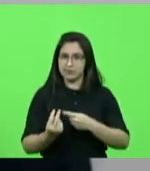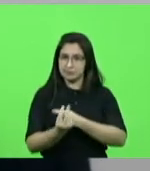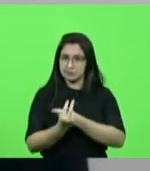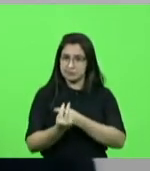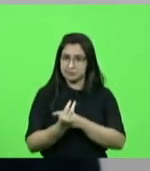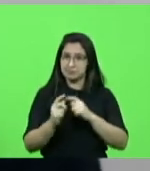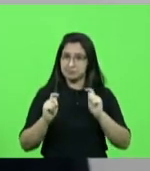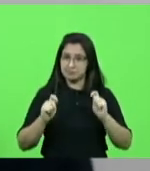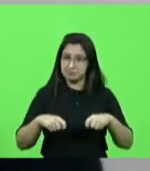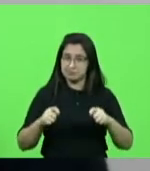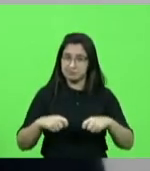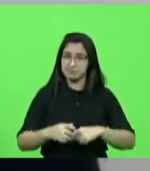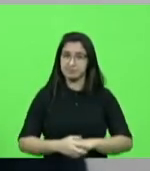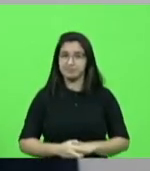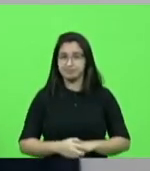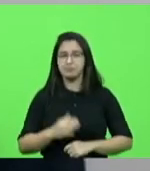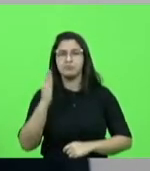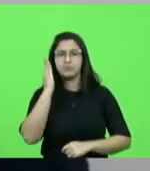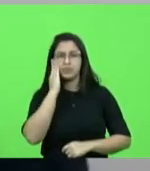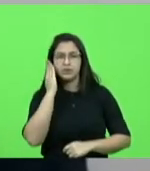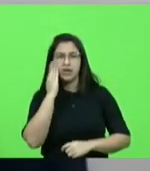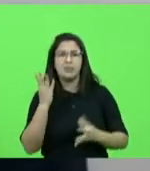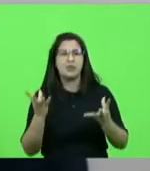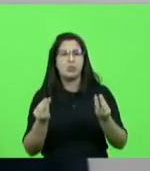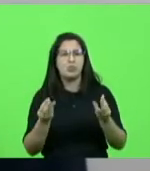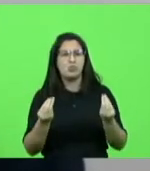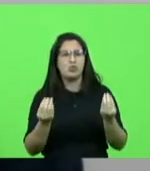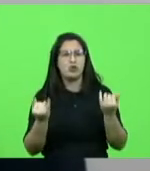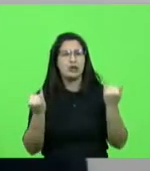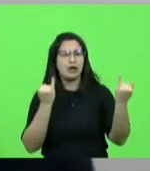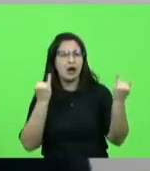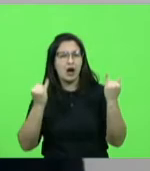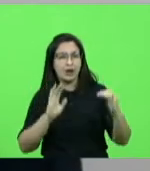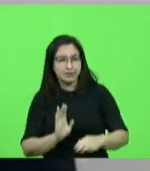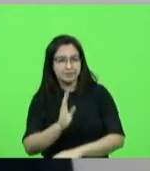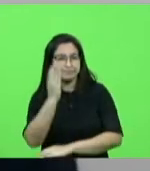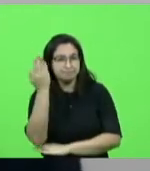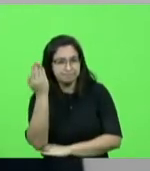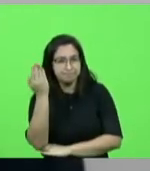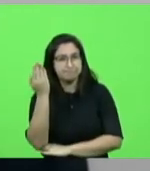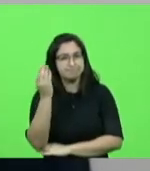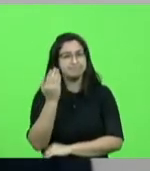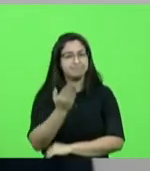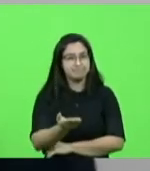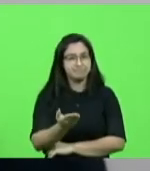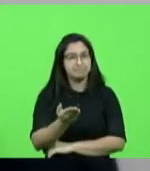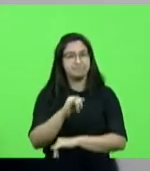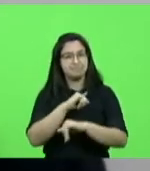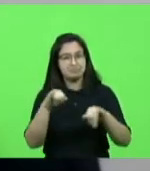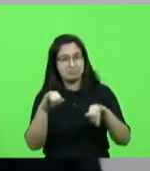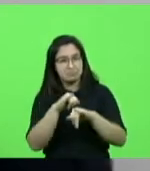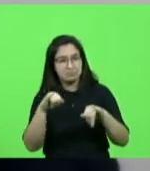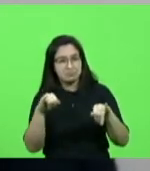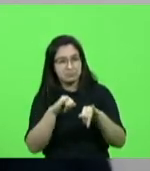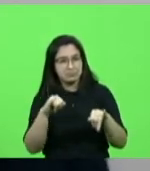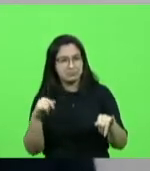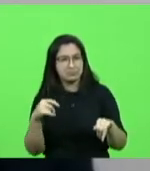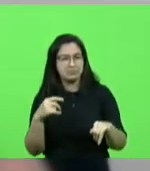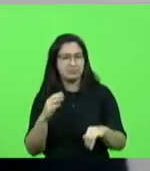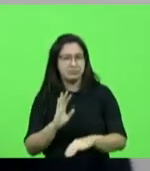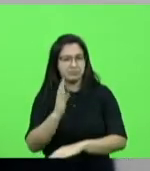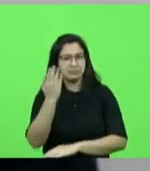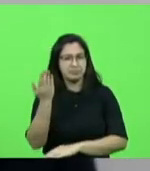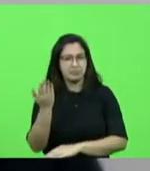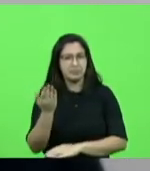atingida. Sabemos que tem muita fake news sobre o uso de vacinas e suas reações, essas questões,